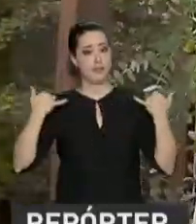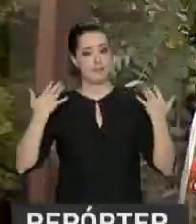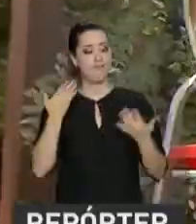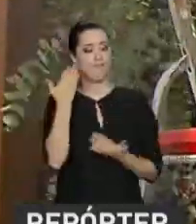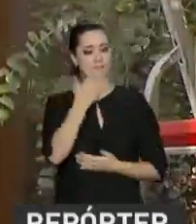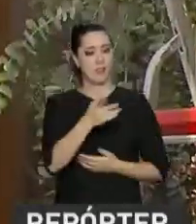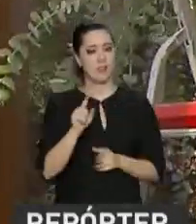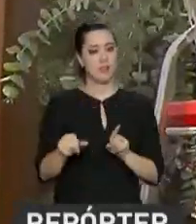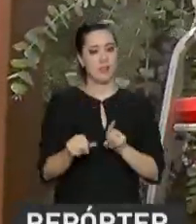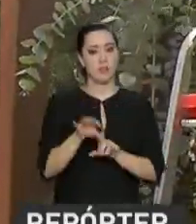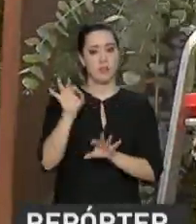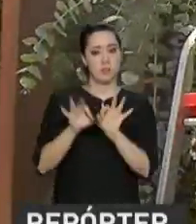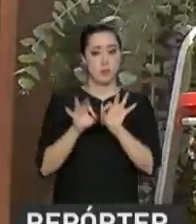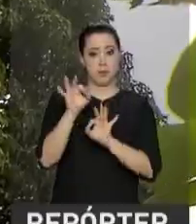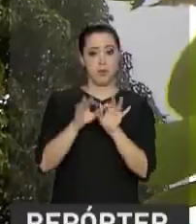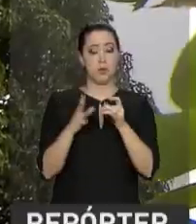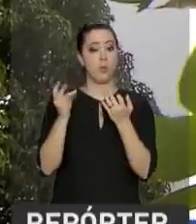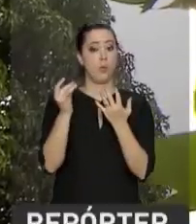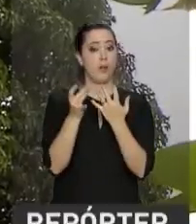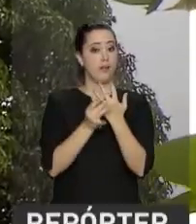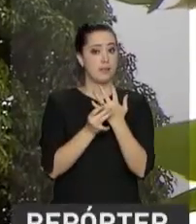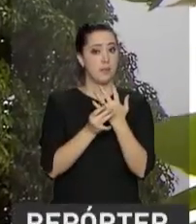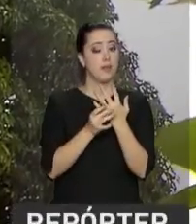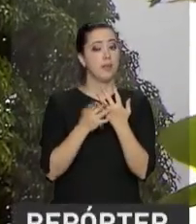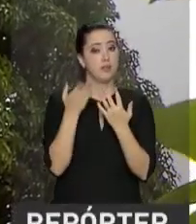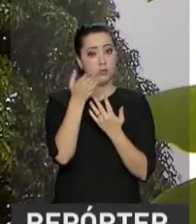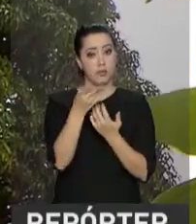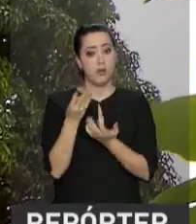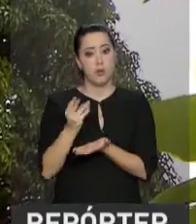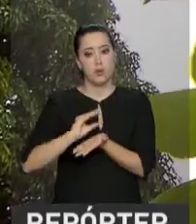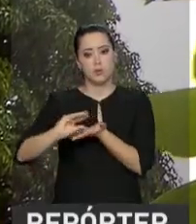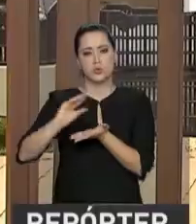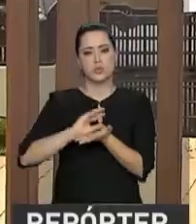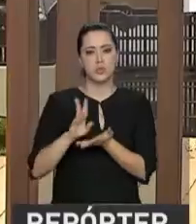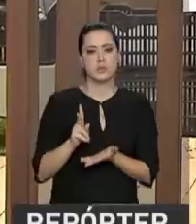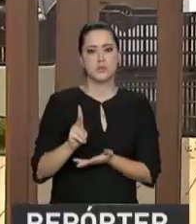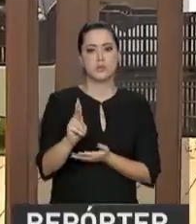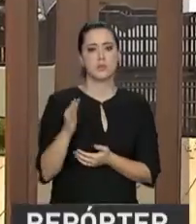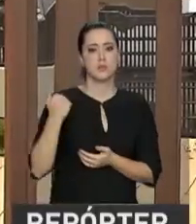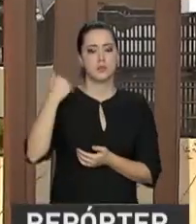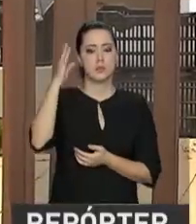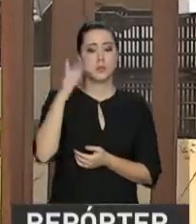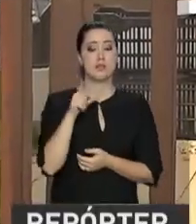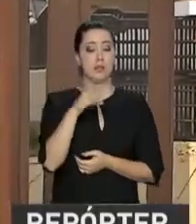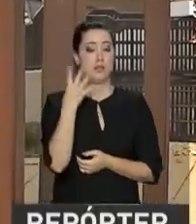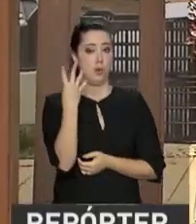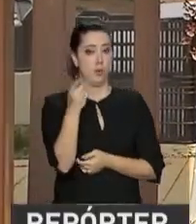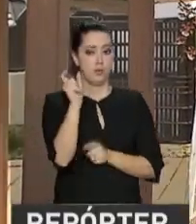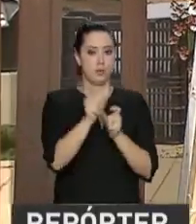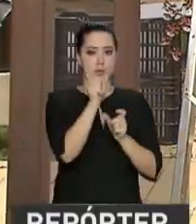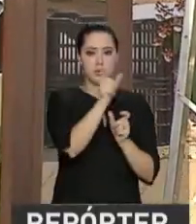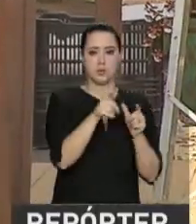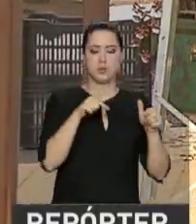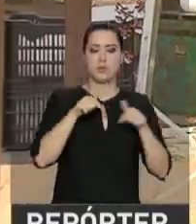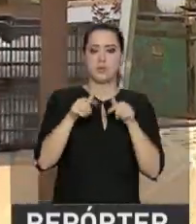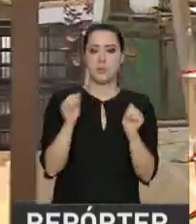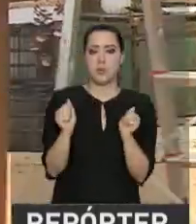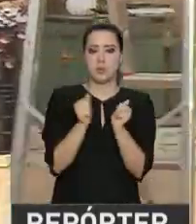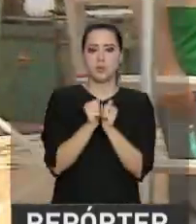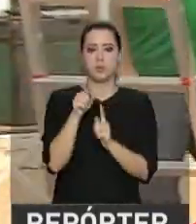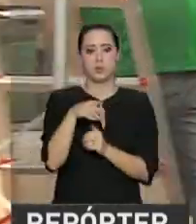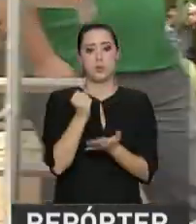esta vai ser para um casamento e os investimentos não param na ele tem quatro funcionários sendo o último